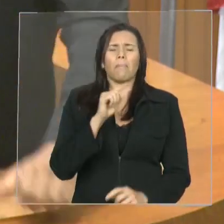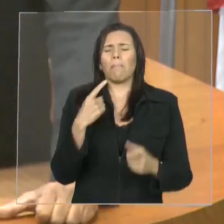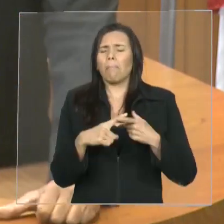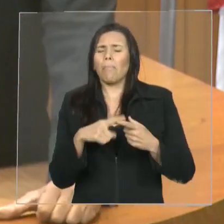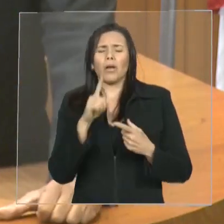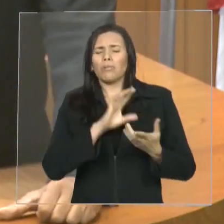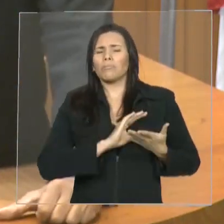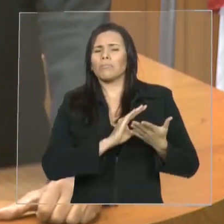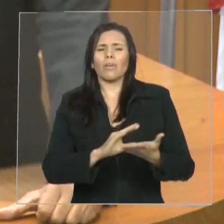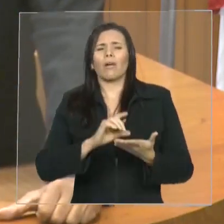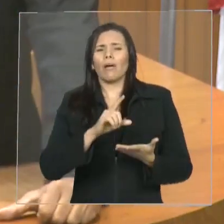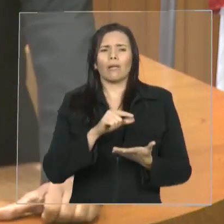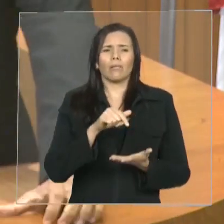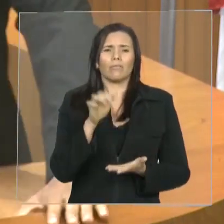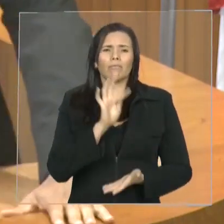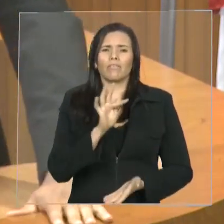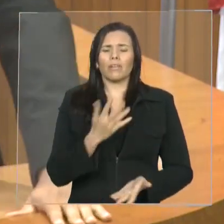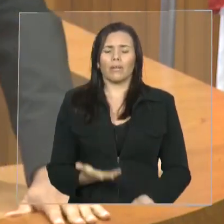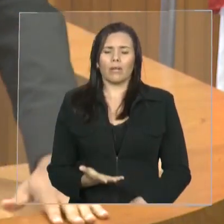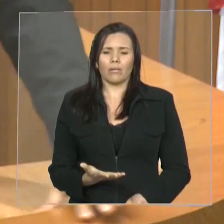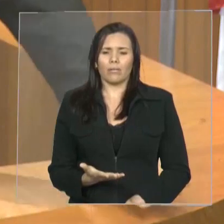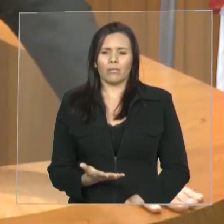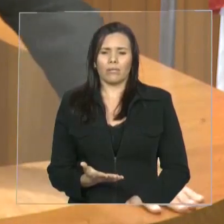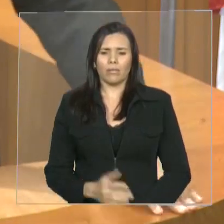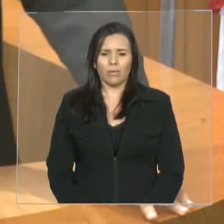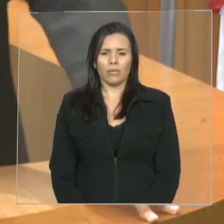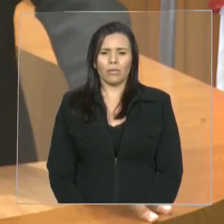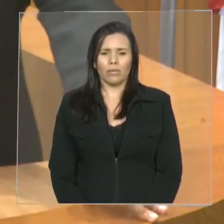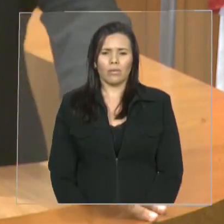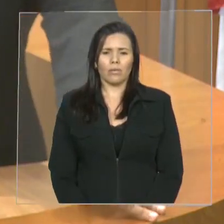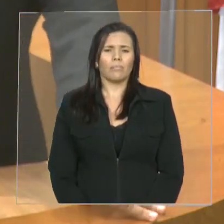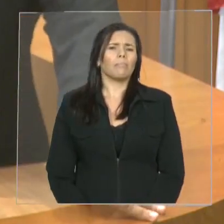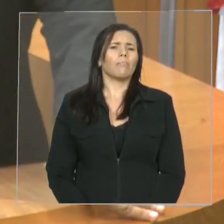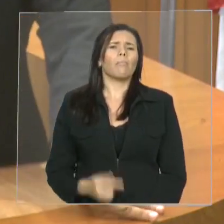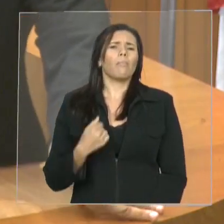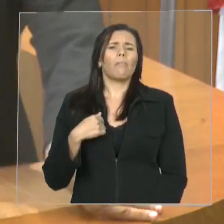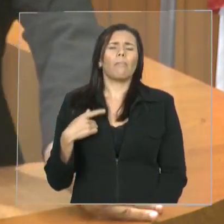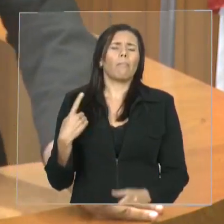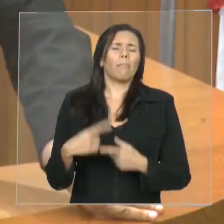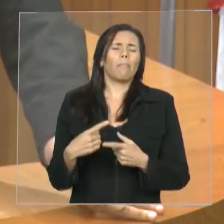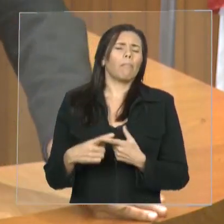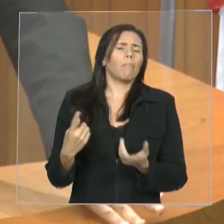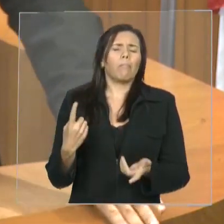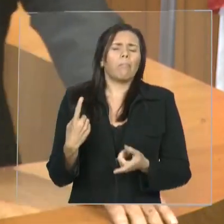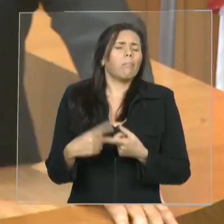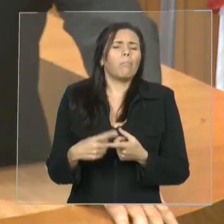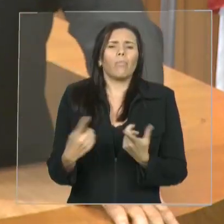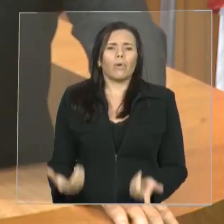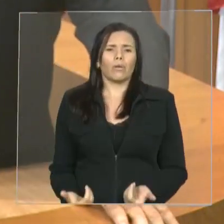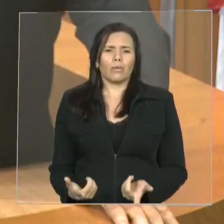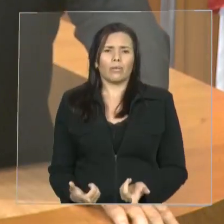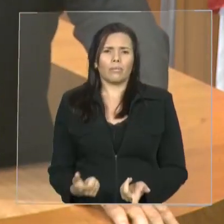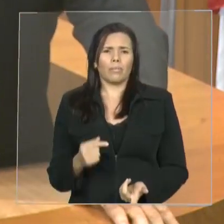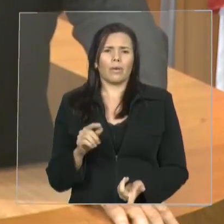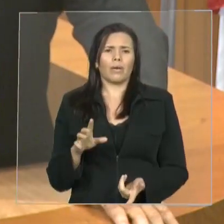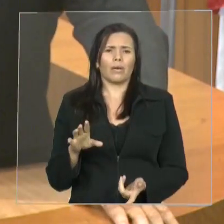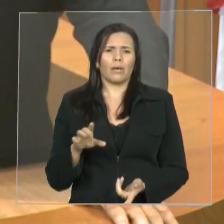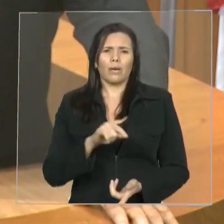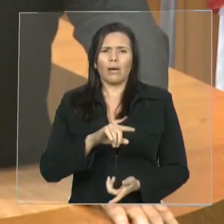diz. Foi feita? Foi pelo governo do Estado. O asfalto que botou lá foi o governo do Estado.